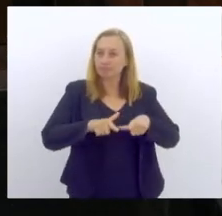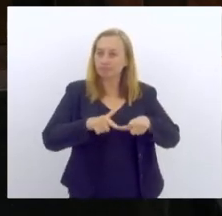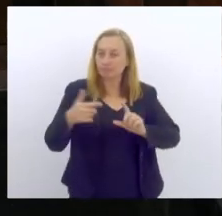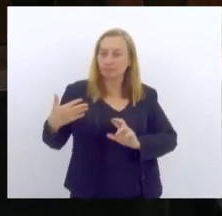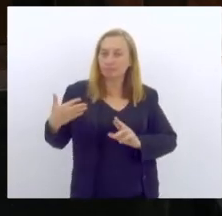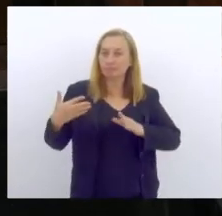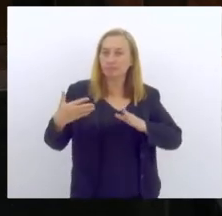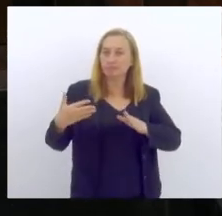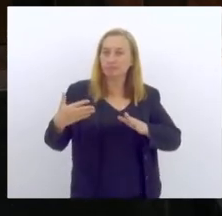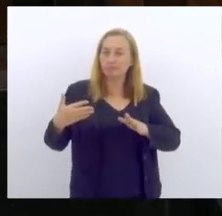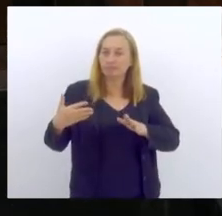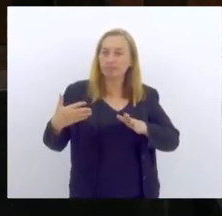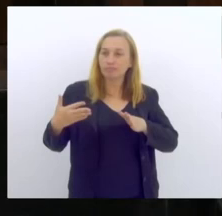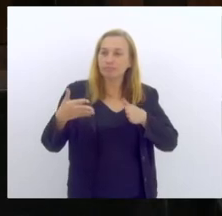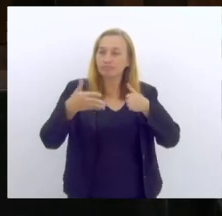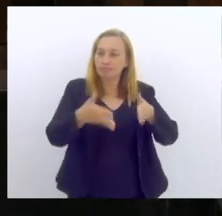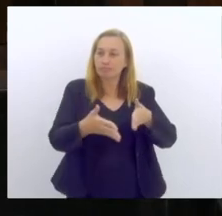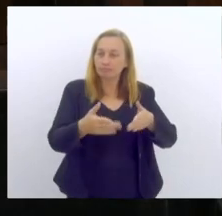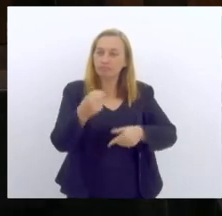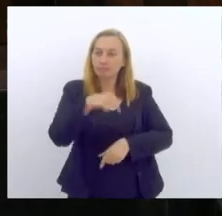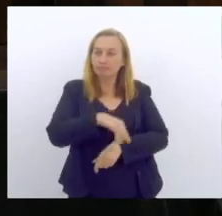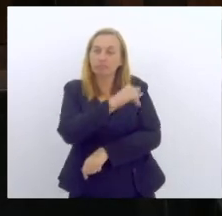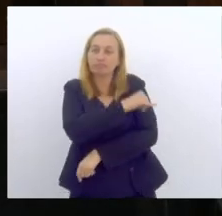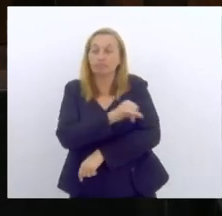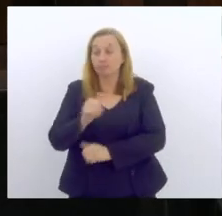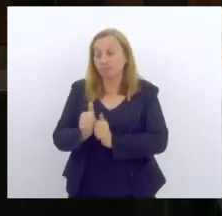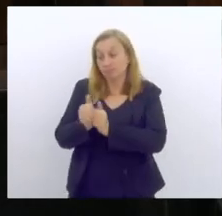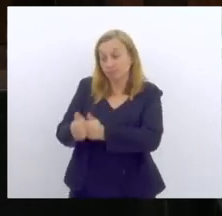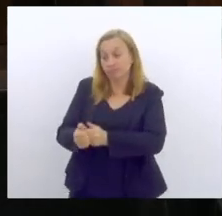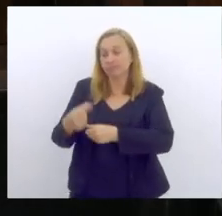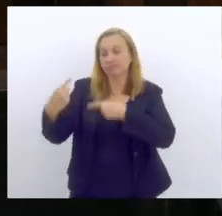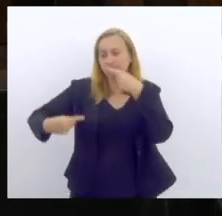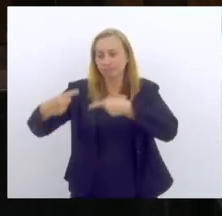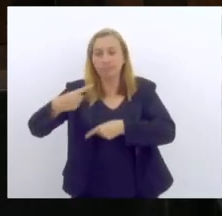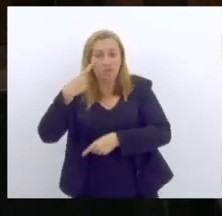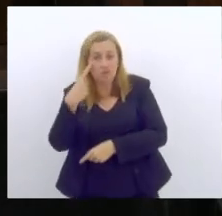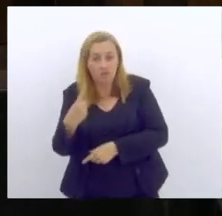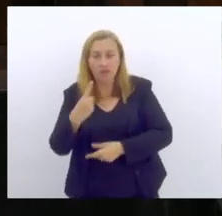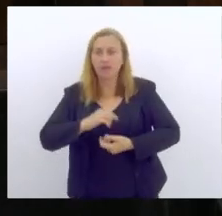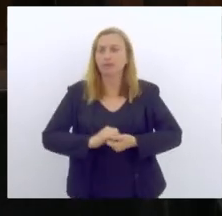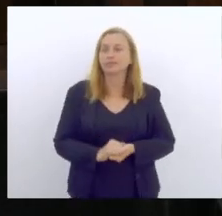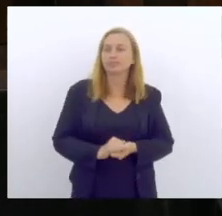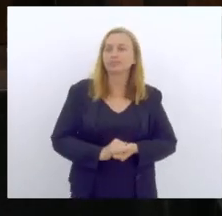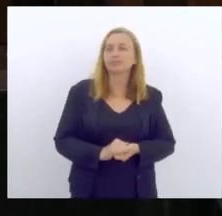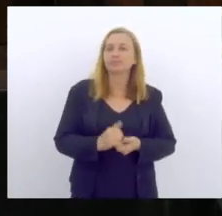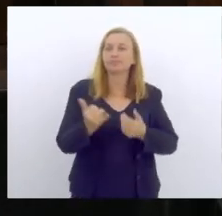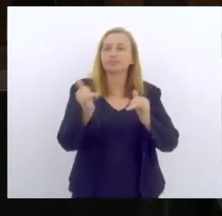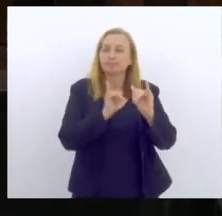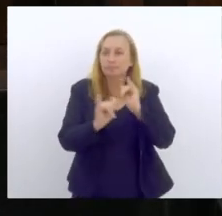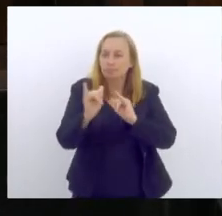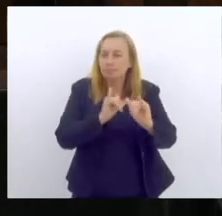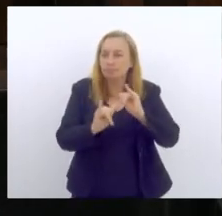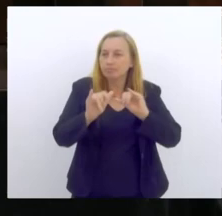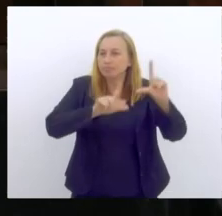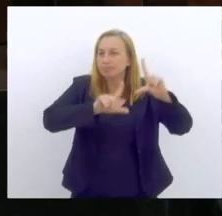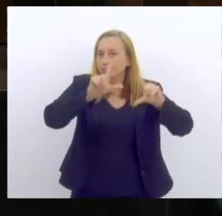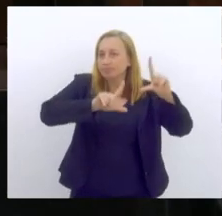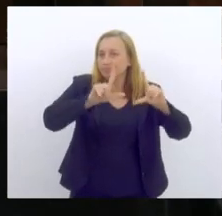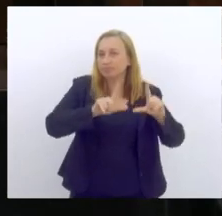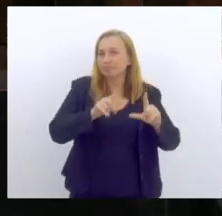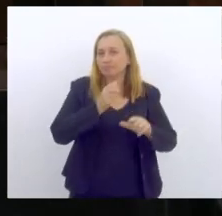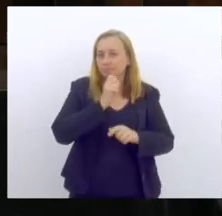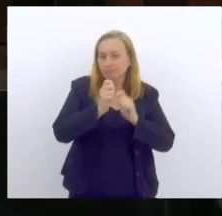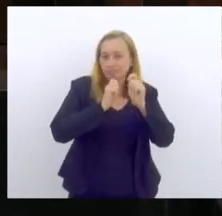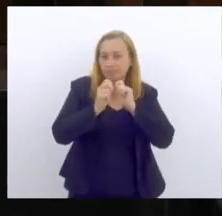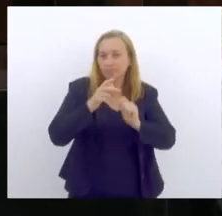aqui no Rio de Janeiro a gente que acompanha a cena política ver o noticiário e outro dia de um Jornalista falando